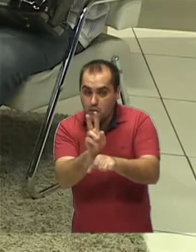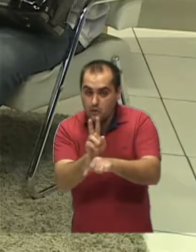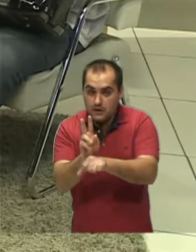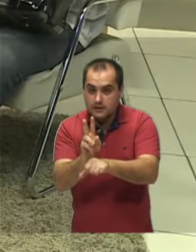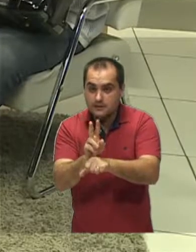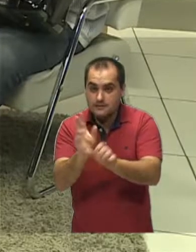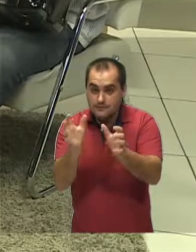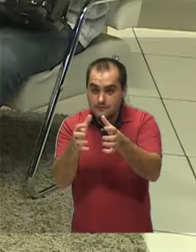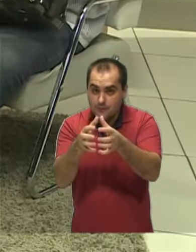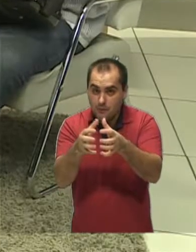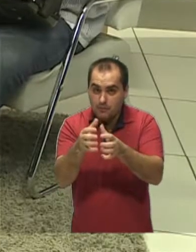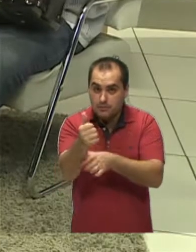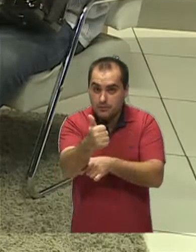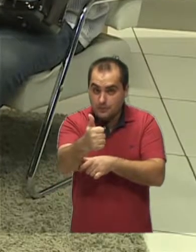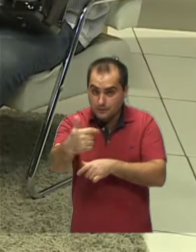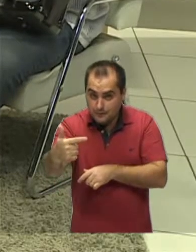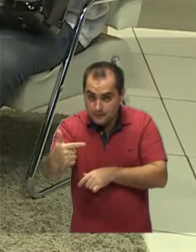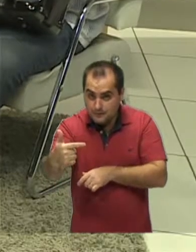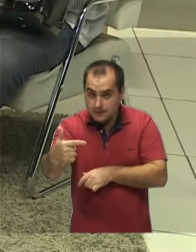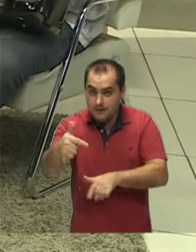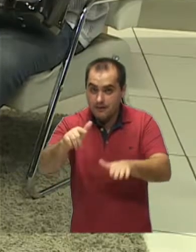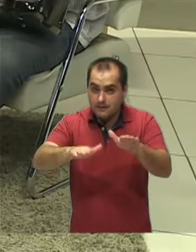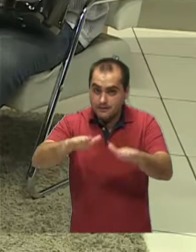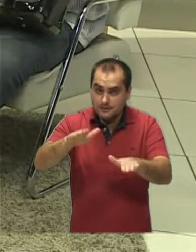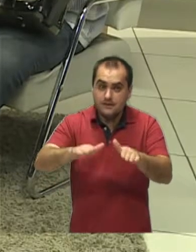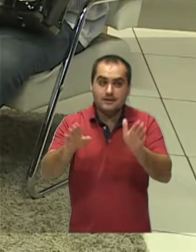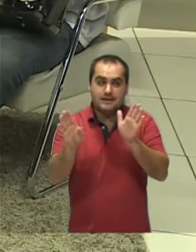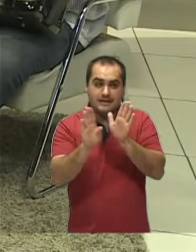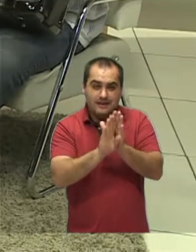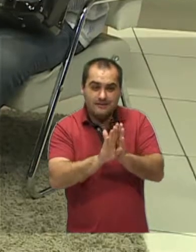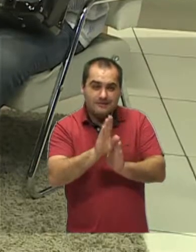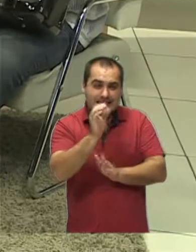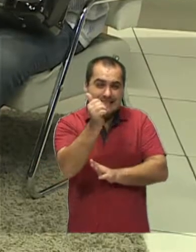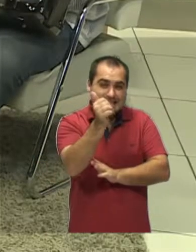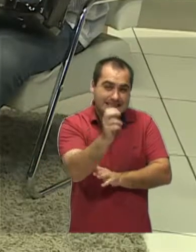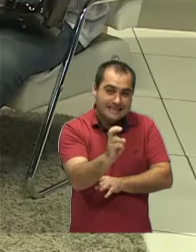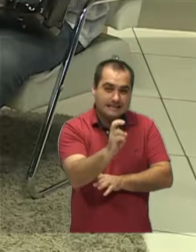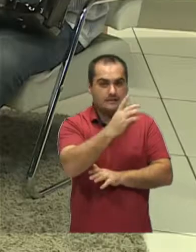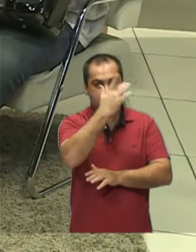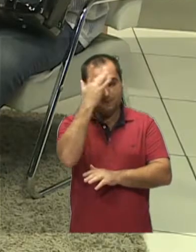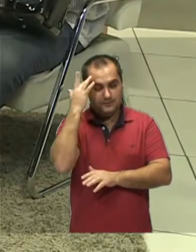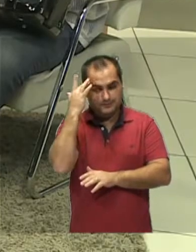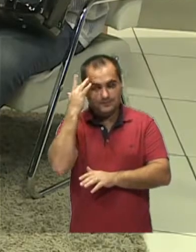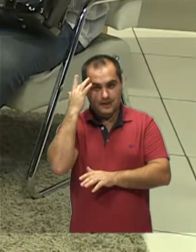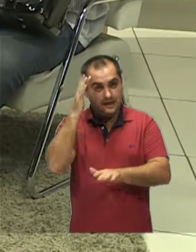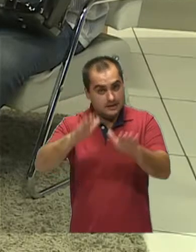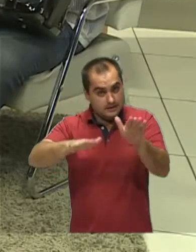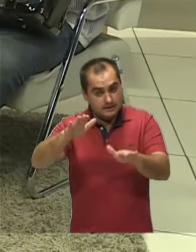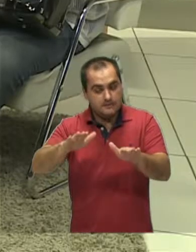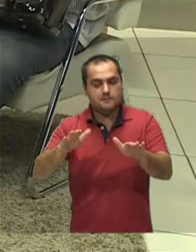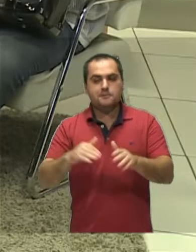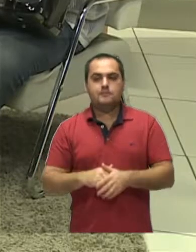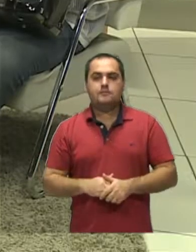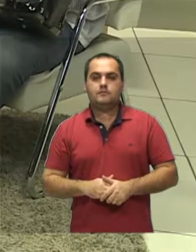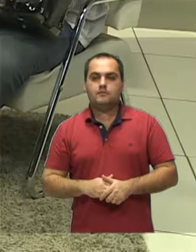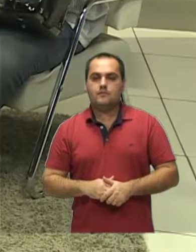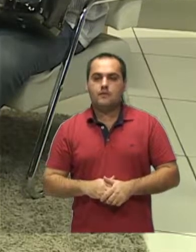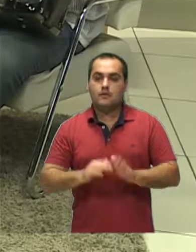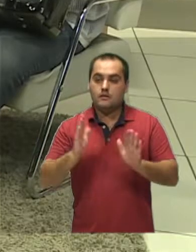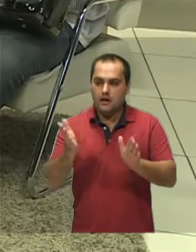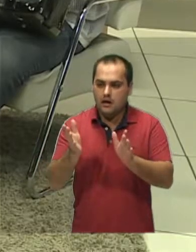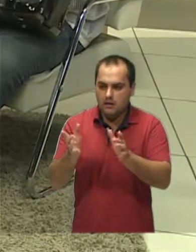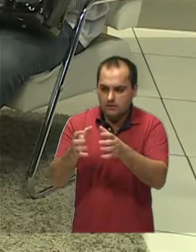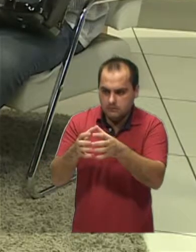um grupo de 12, às vezes a gente chegou a ter 15 pessoas, né? E quando você administra um